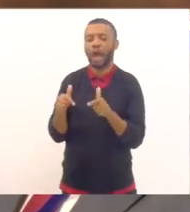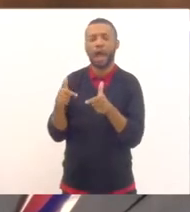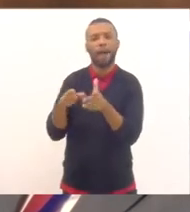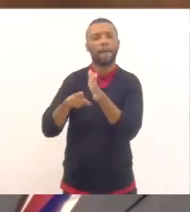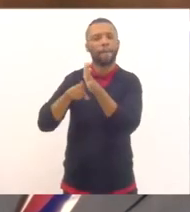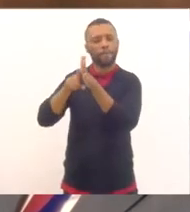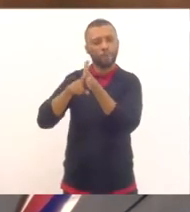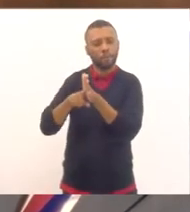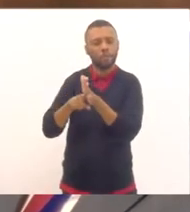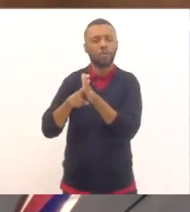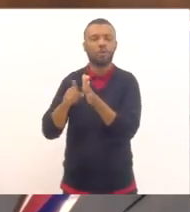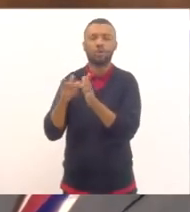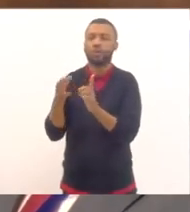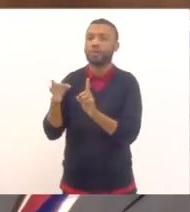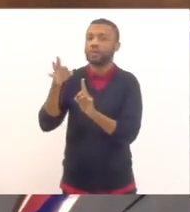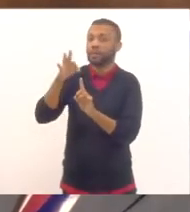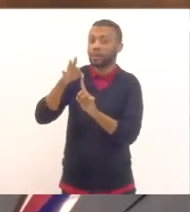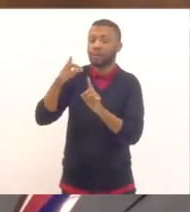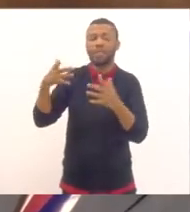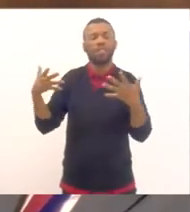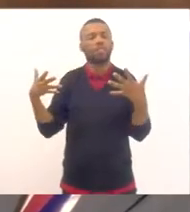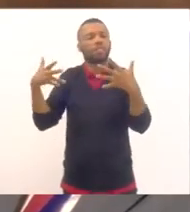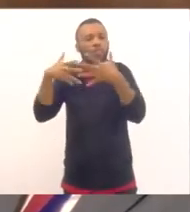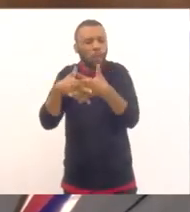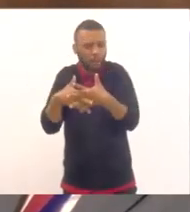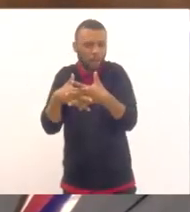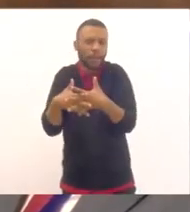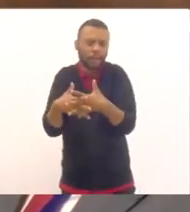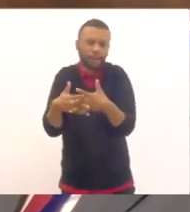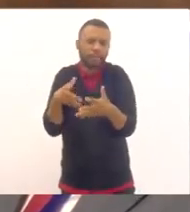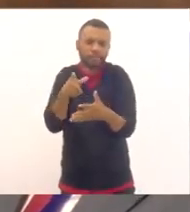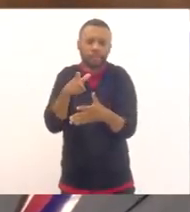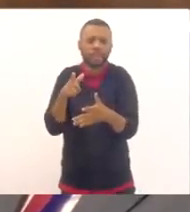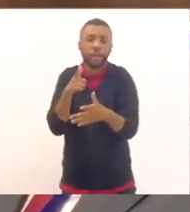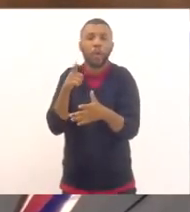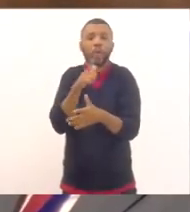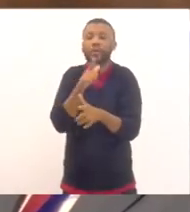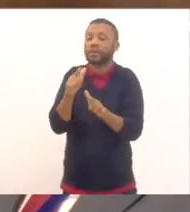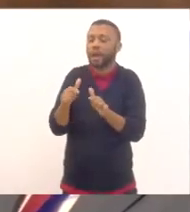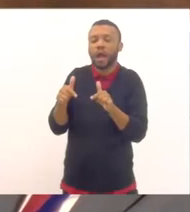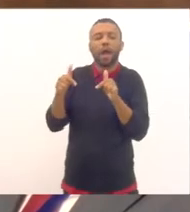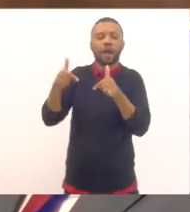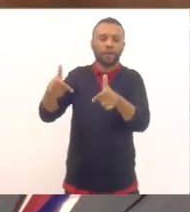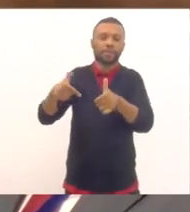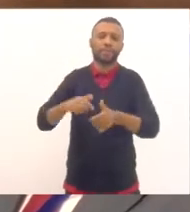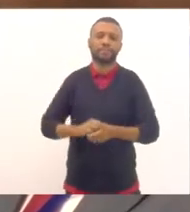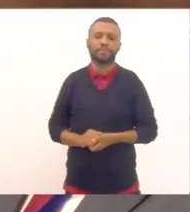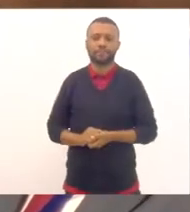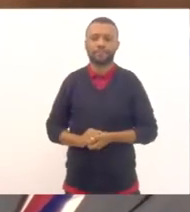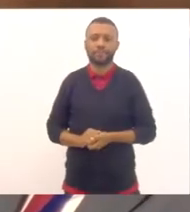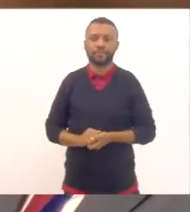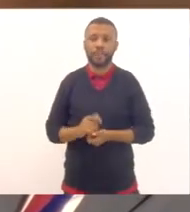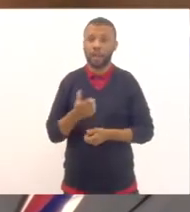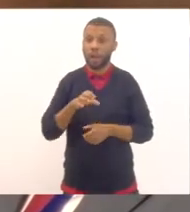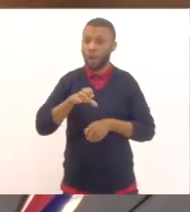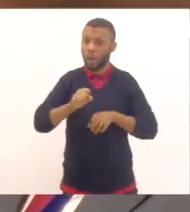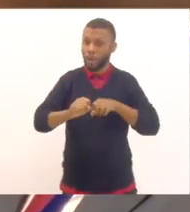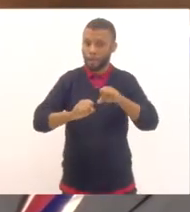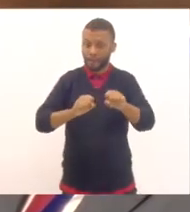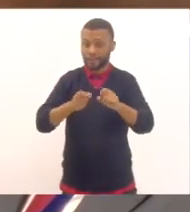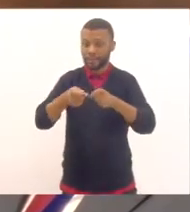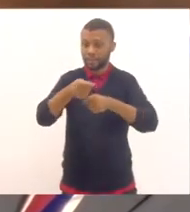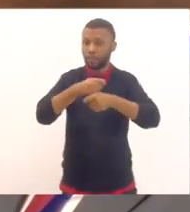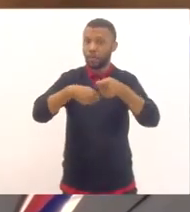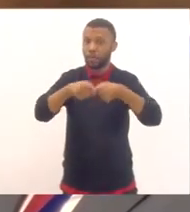são estações mais mais complicadas mesmo de se operar agora ocupadas pelo tráfico nós não